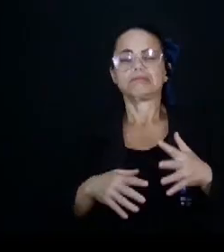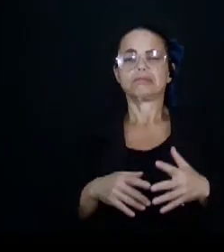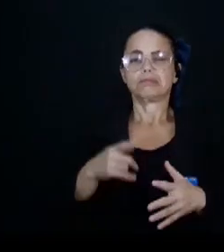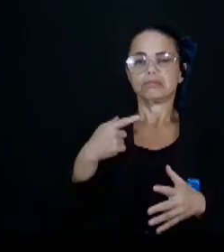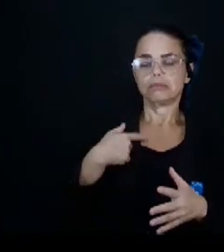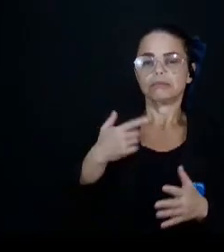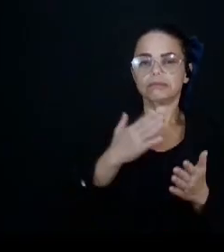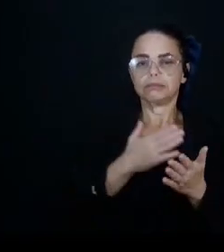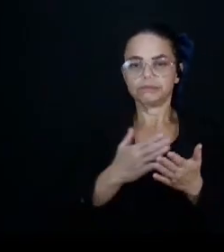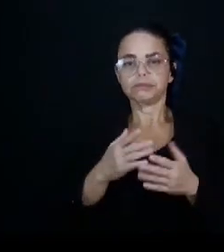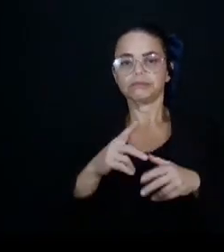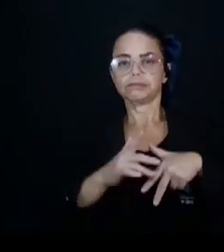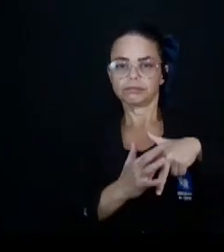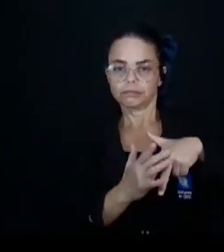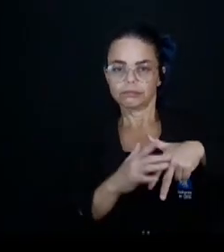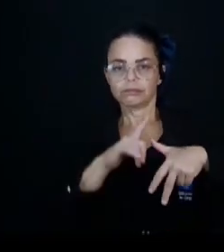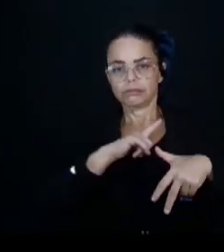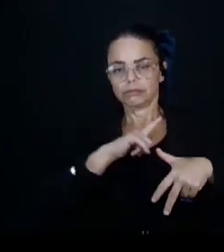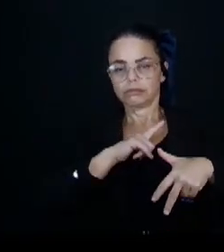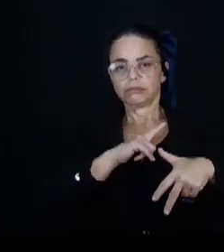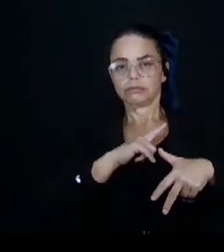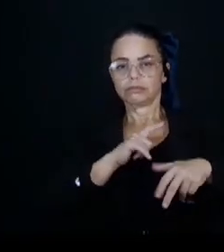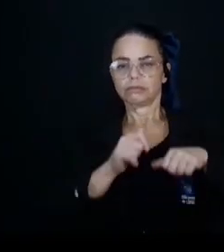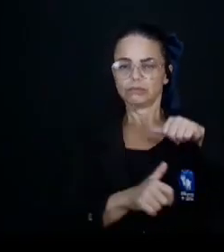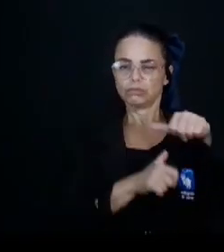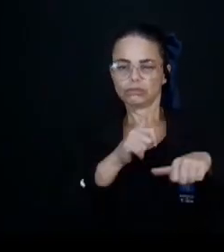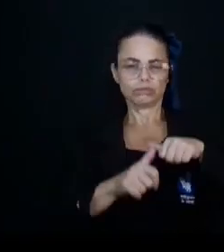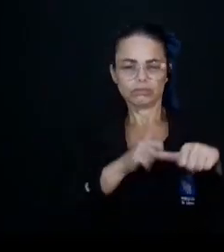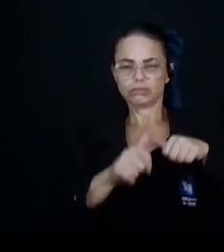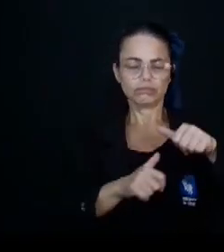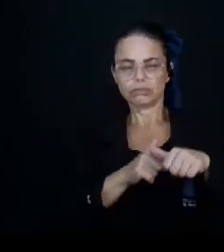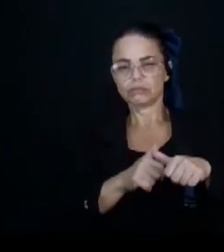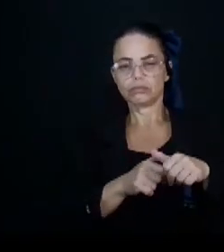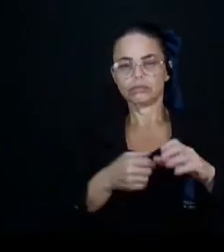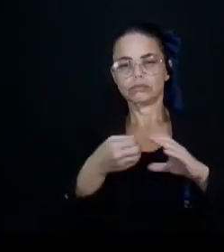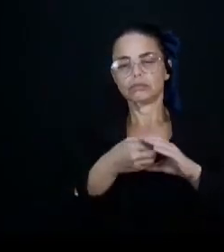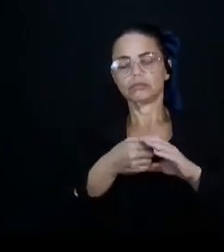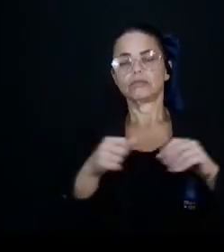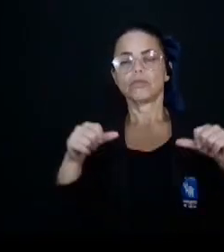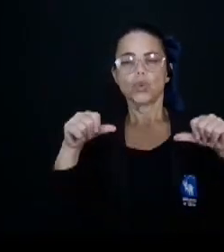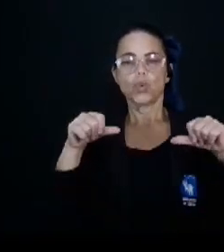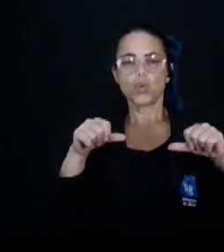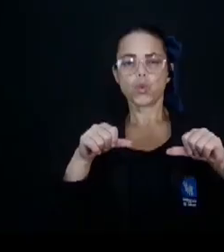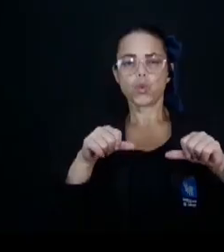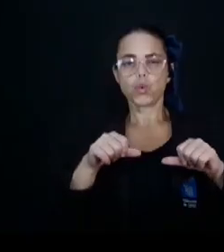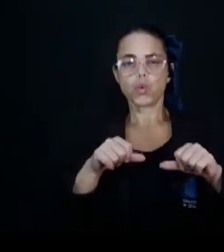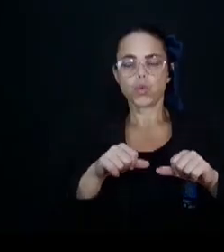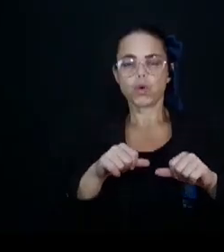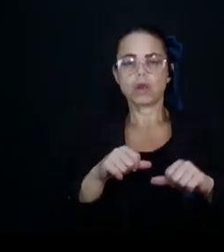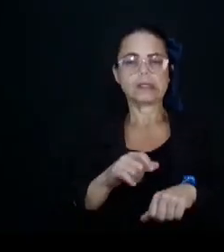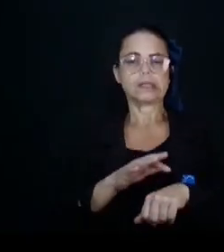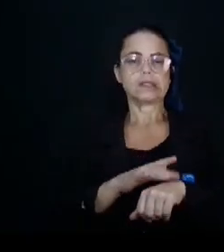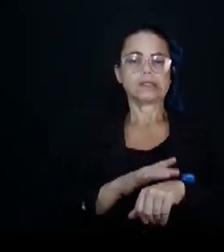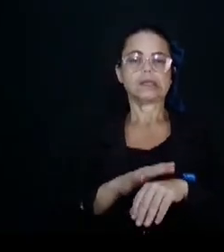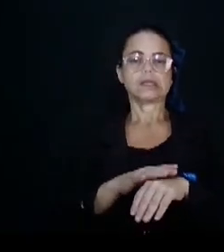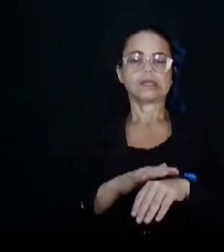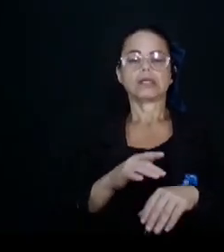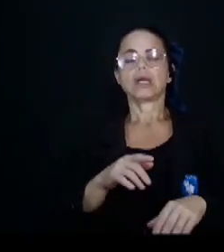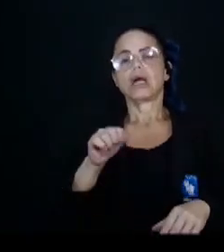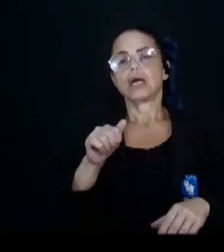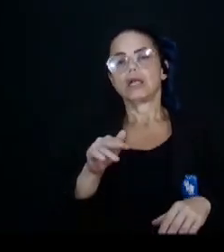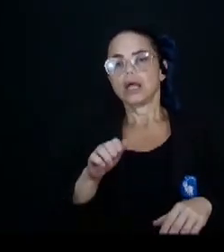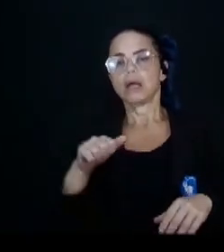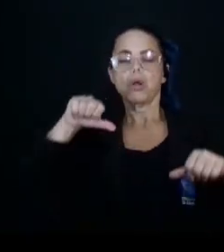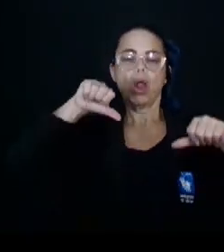que tem muitas alterações para células para baixo, então, anemia, as células da imunidade baixa, as